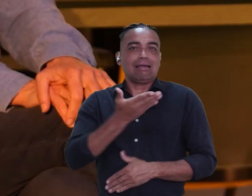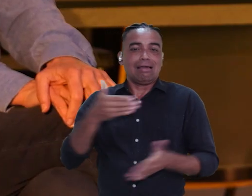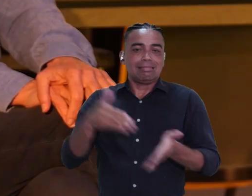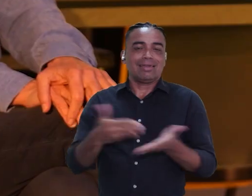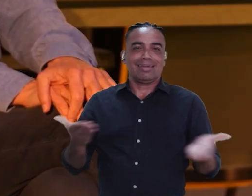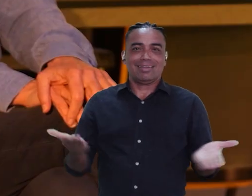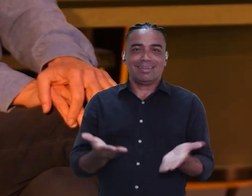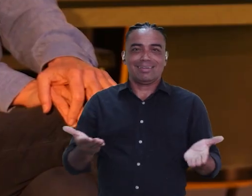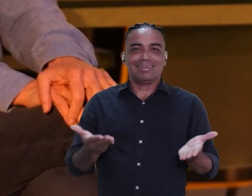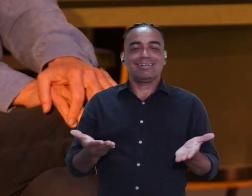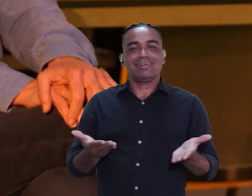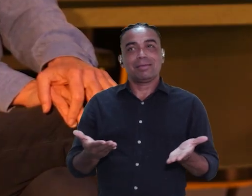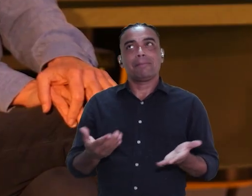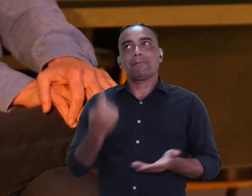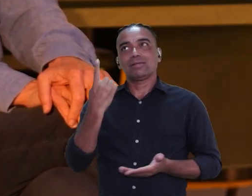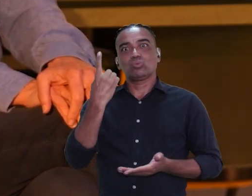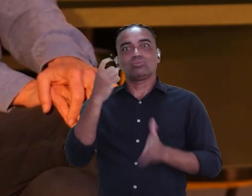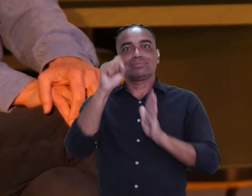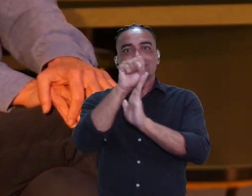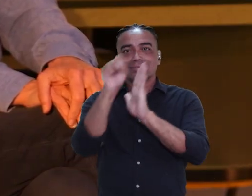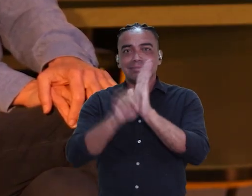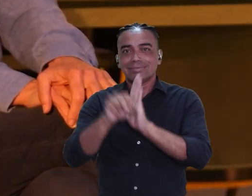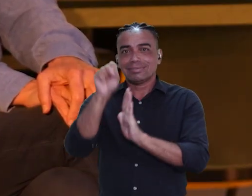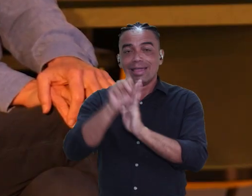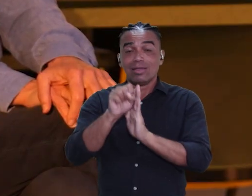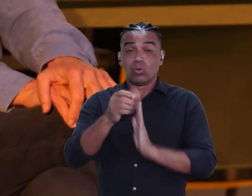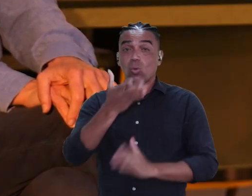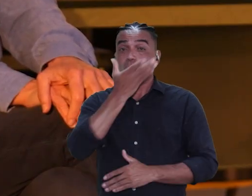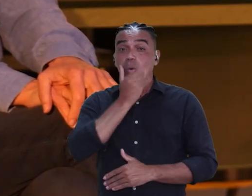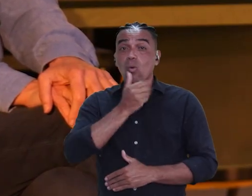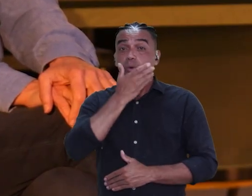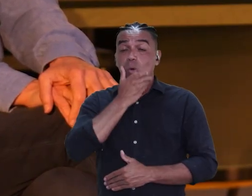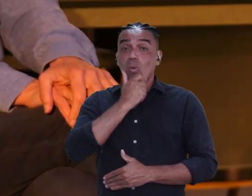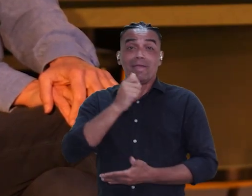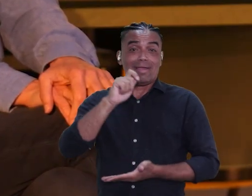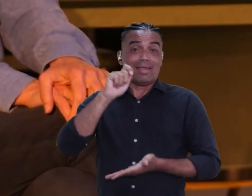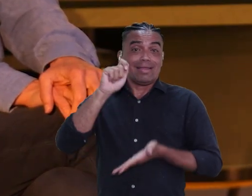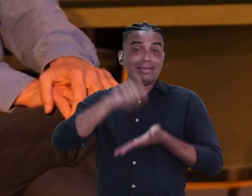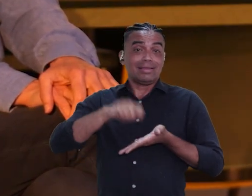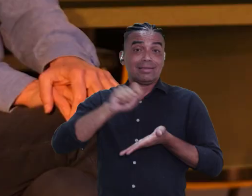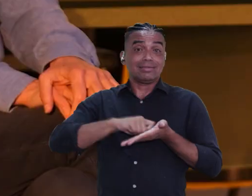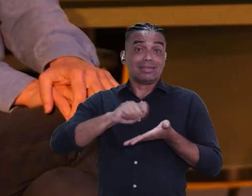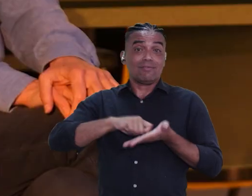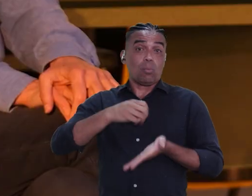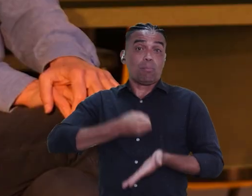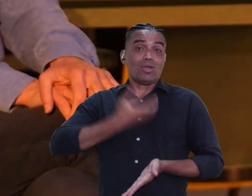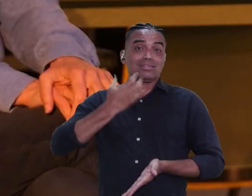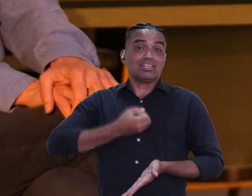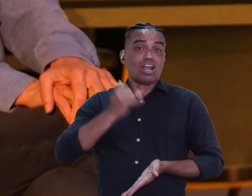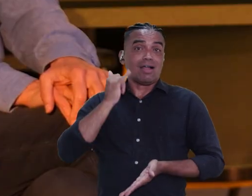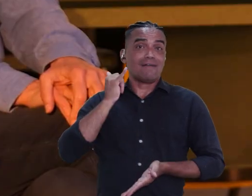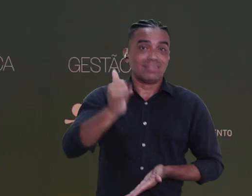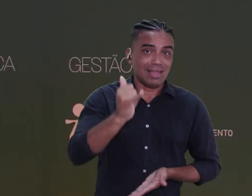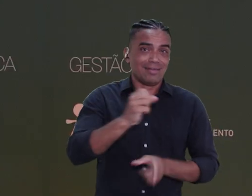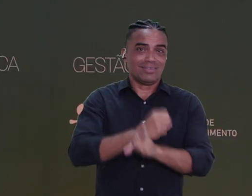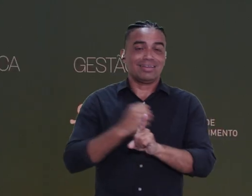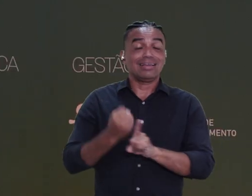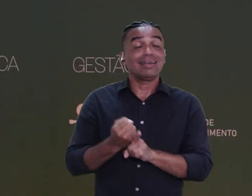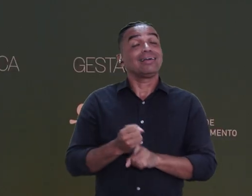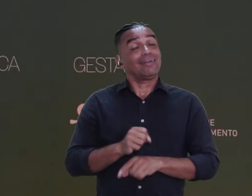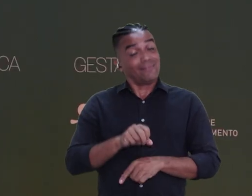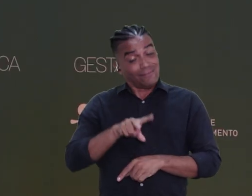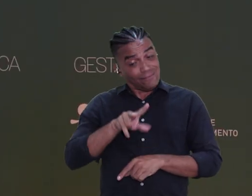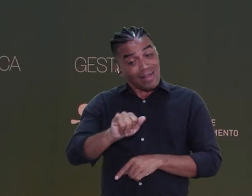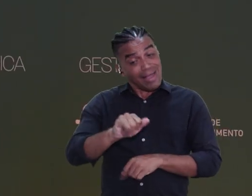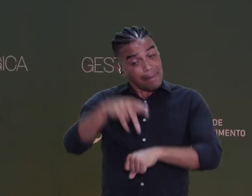mas faz um século, né, que o poeta já nos alertava sobre isso. Vai ter